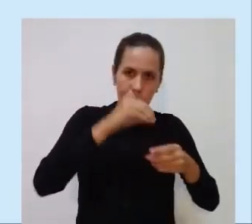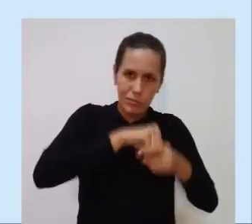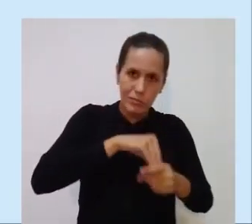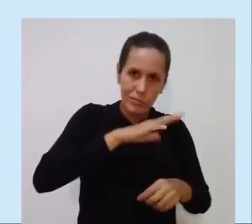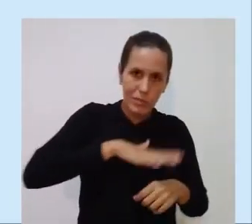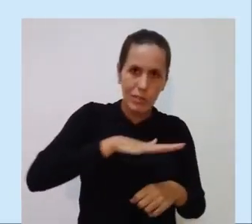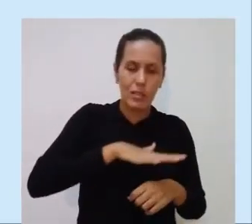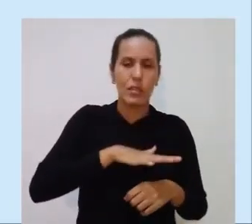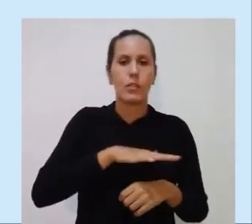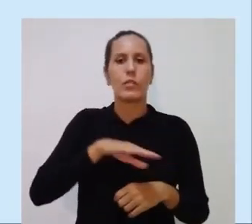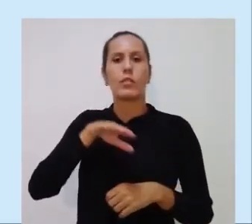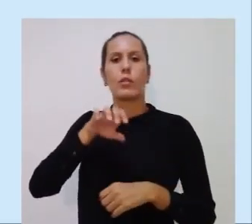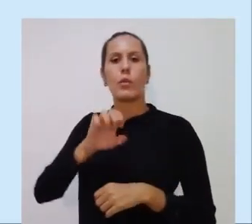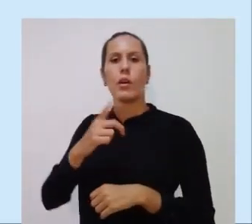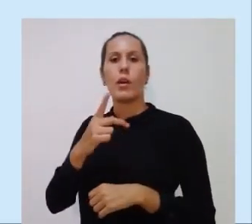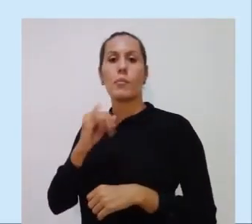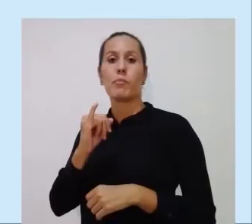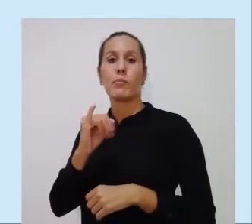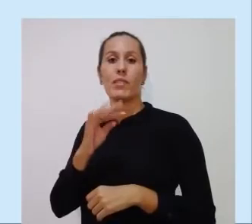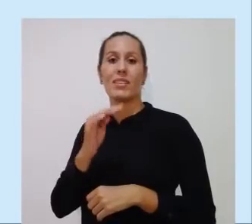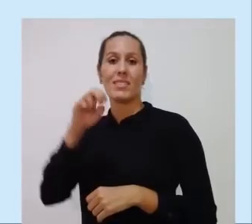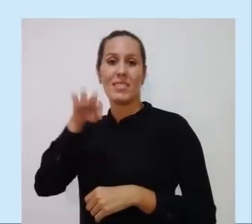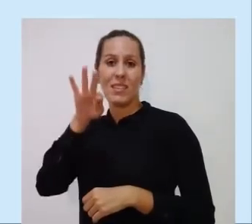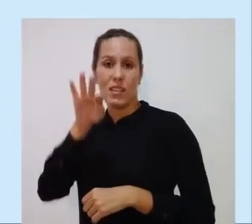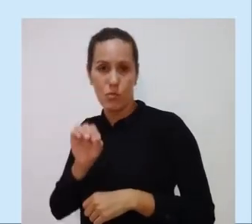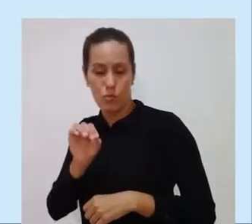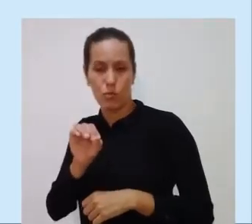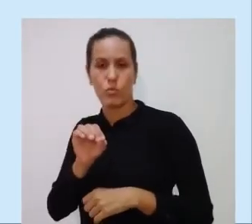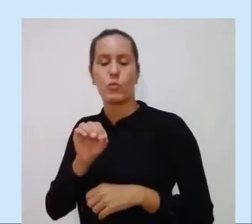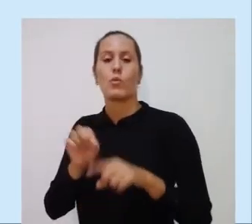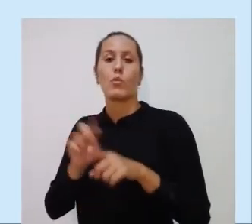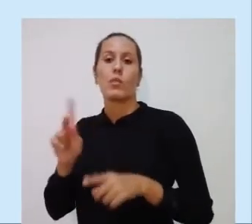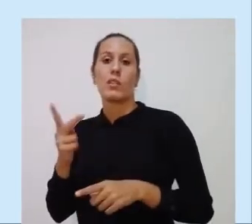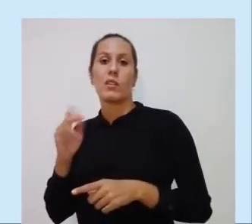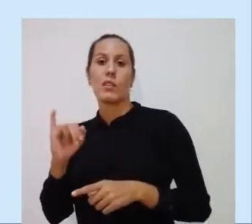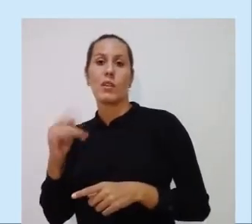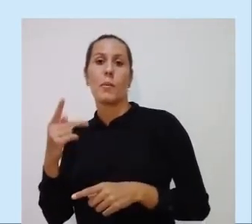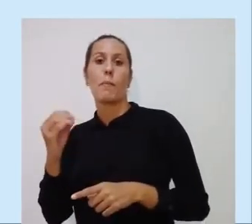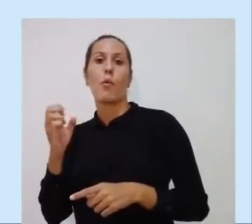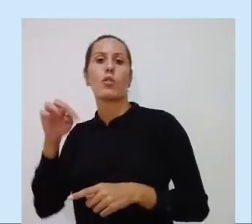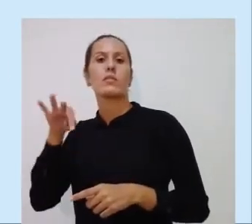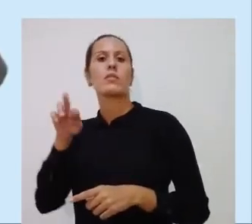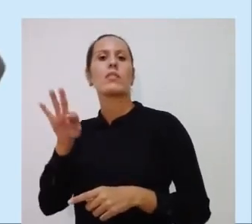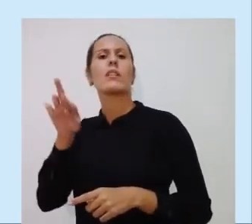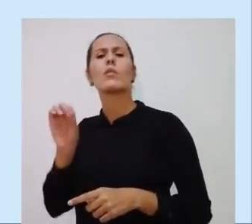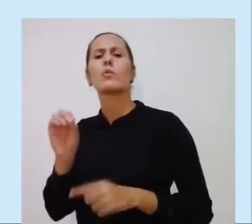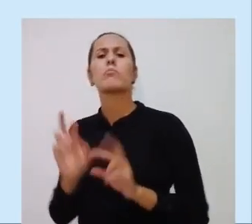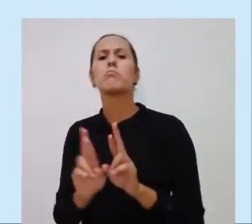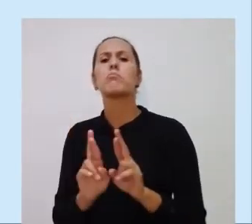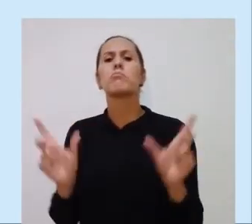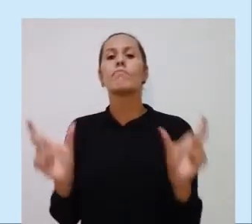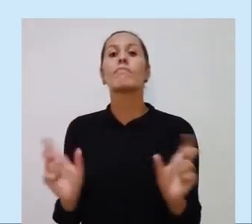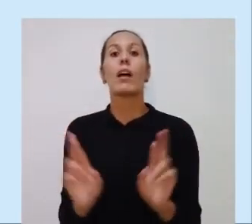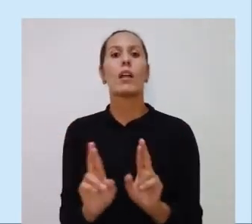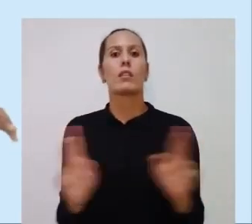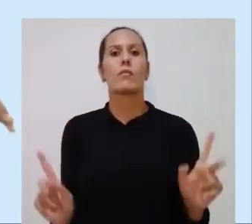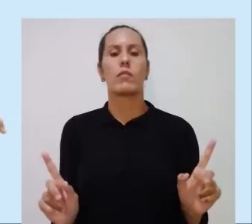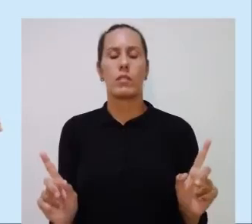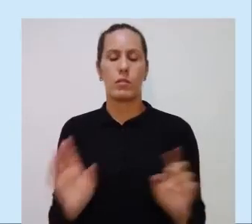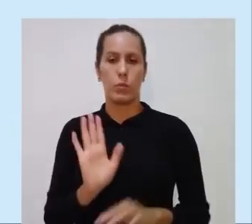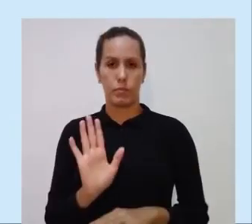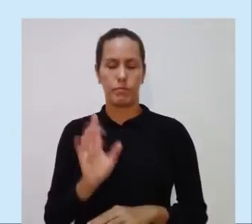falando, o epicentro e o hipocentro são dois pontos diferentes. Mas, professor, como é que funciona essa questão? Vamos